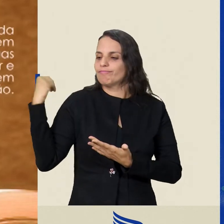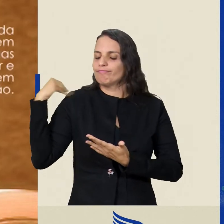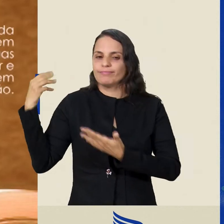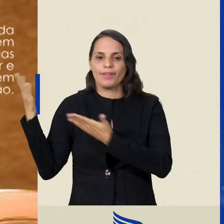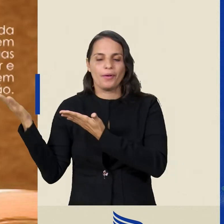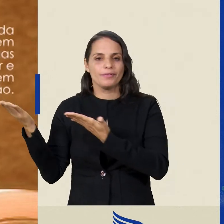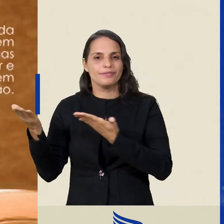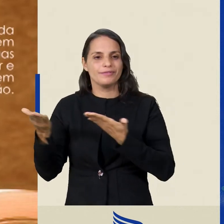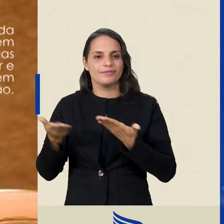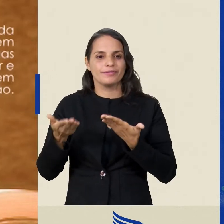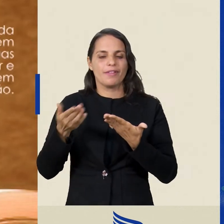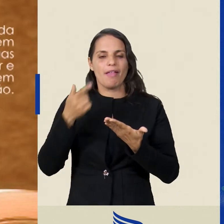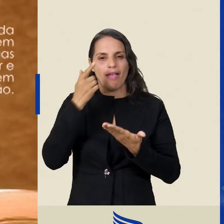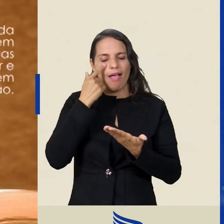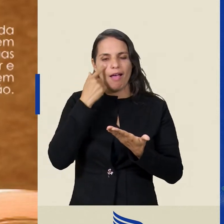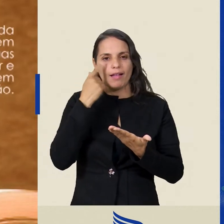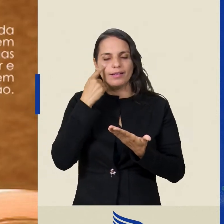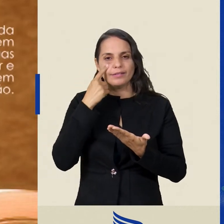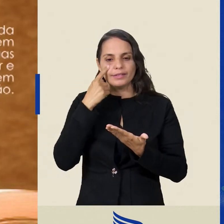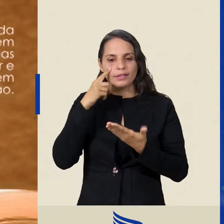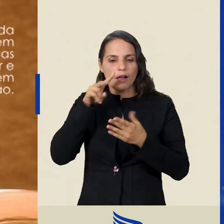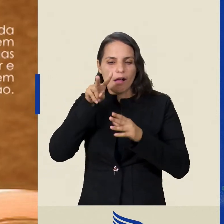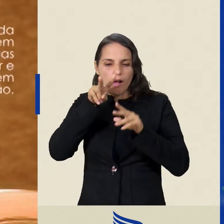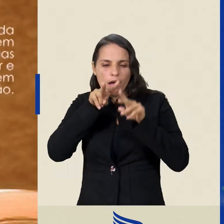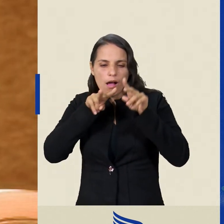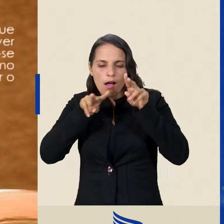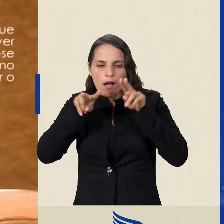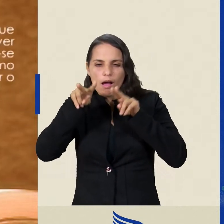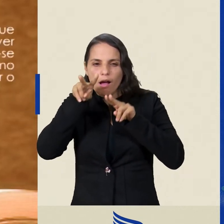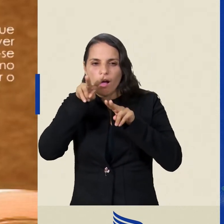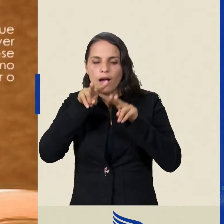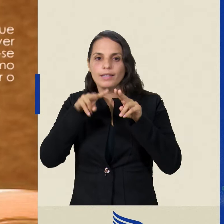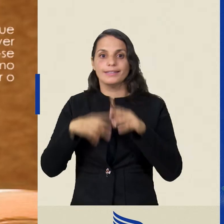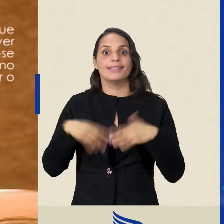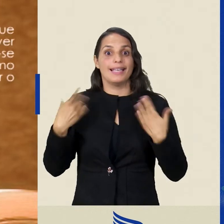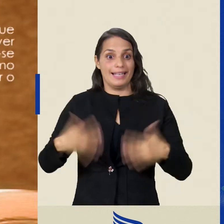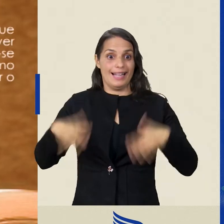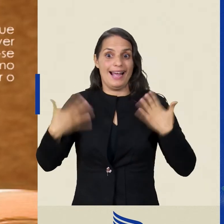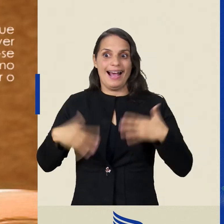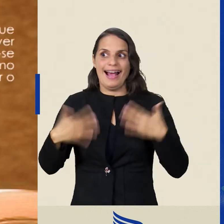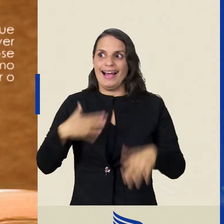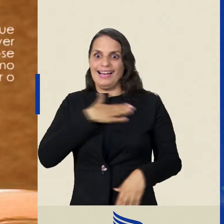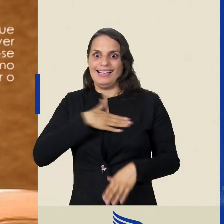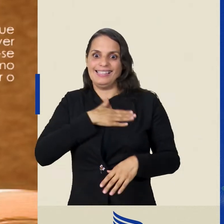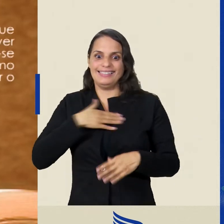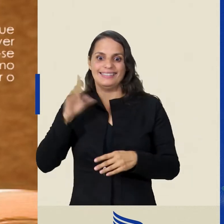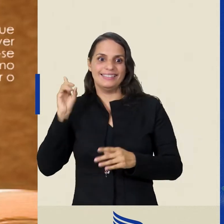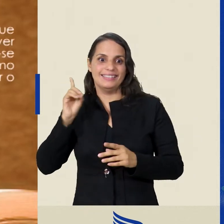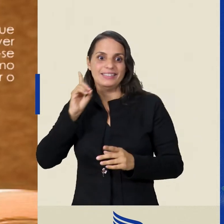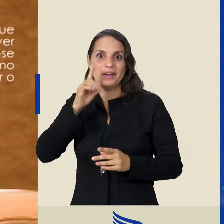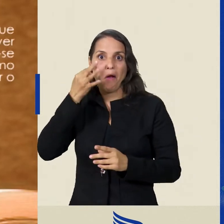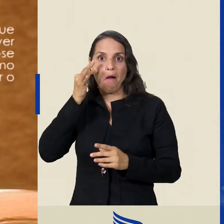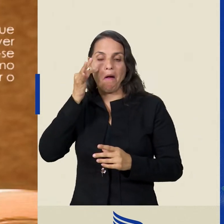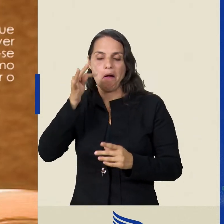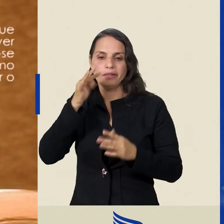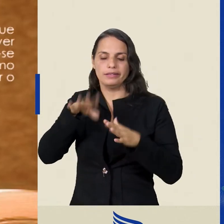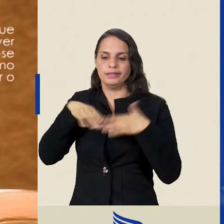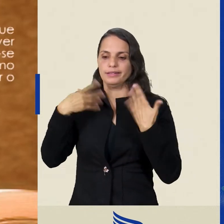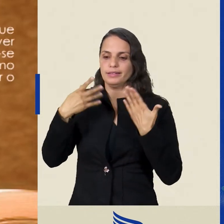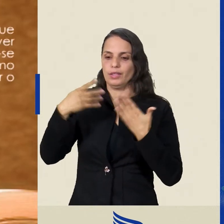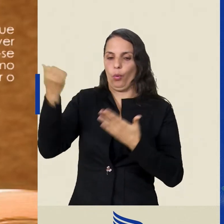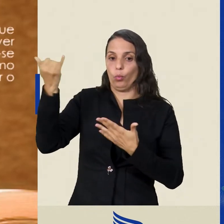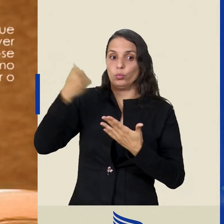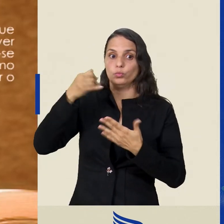convidado a ir examiná-la. Isto ele fez sem nenhuma hesitação. Uma testemunha ocular narra o